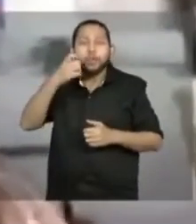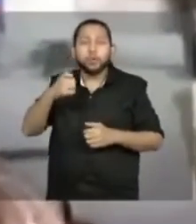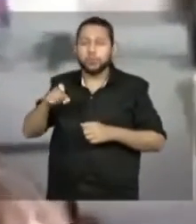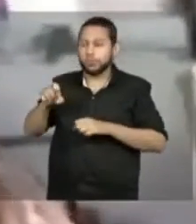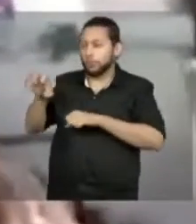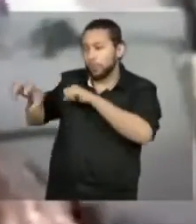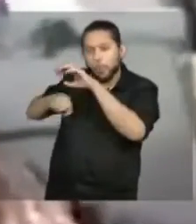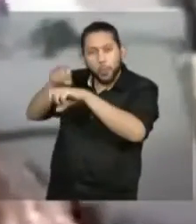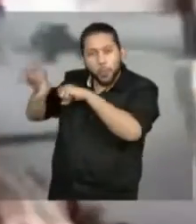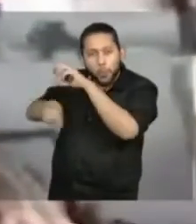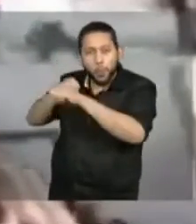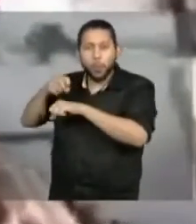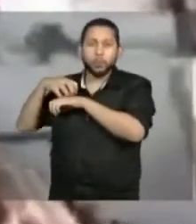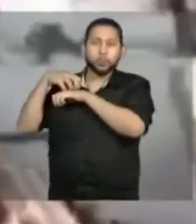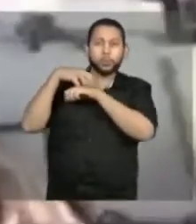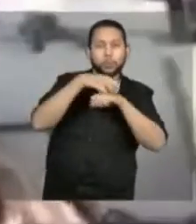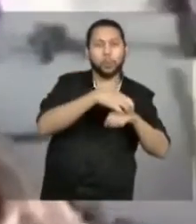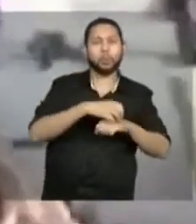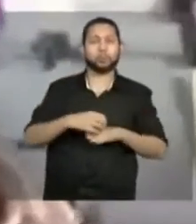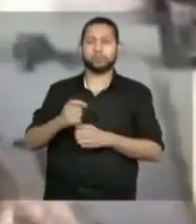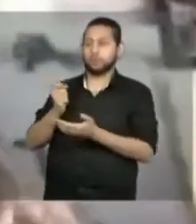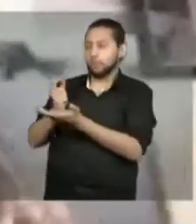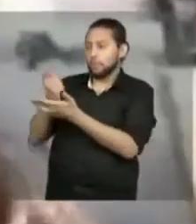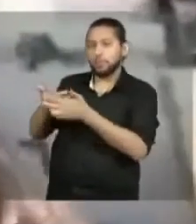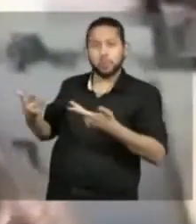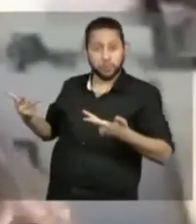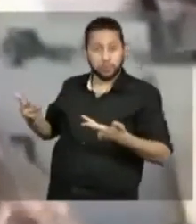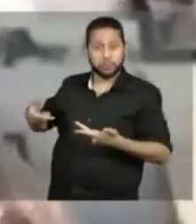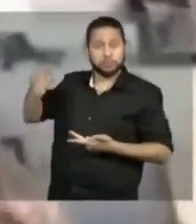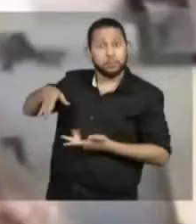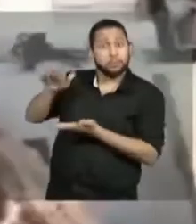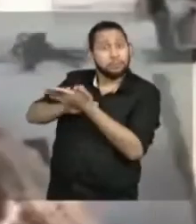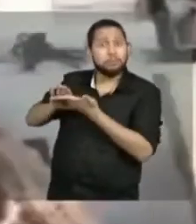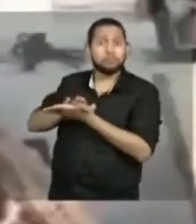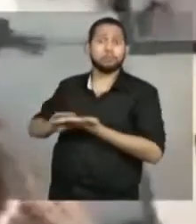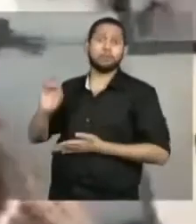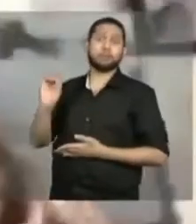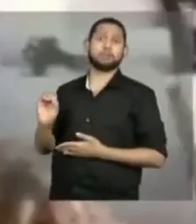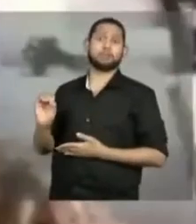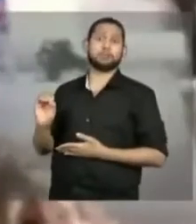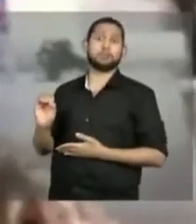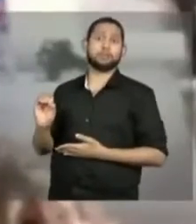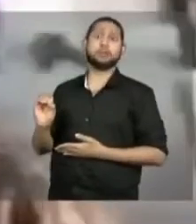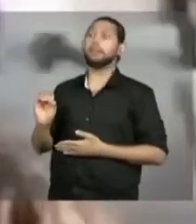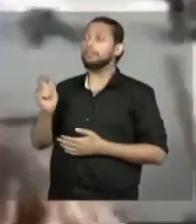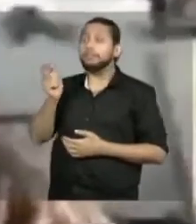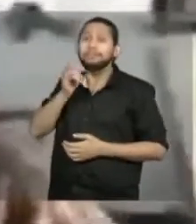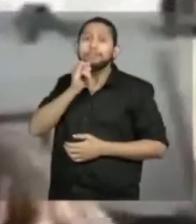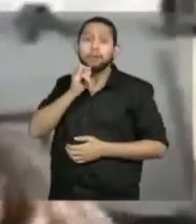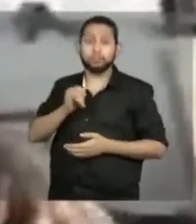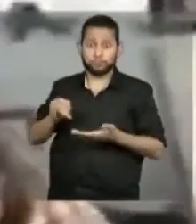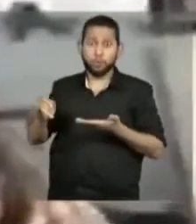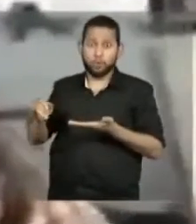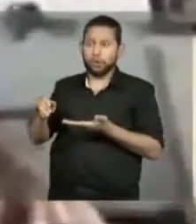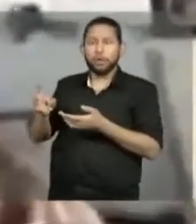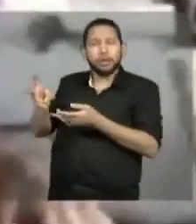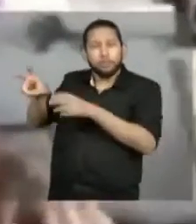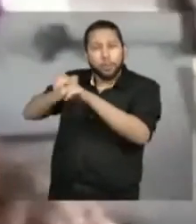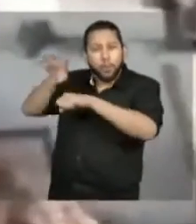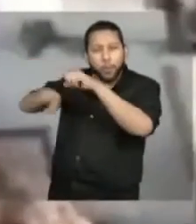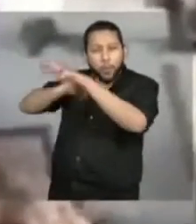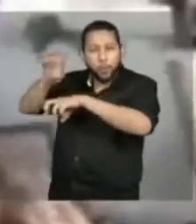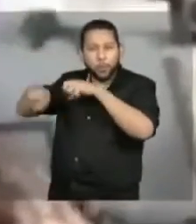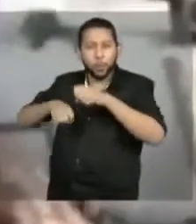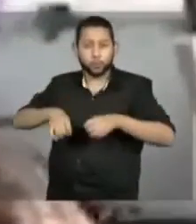quanto do transporte e do consumo, não sobre nada que a gente possa dizer que não serve para nada, né? Merecendo, assim, o título